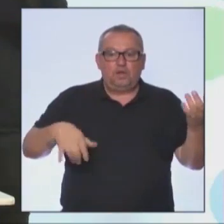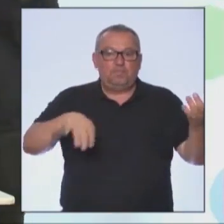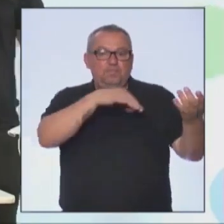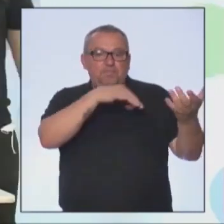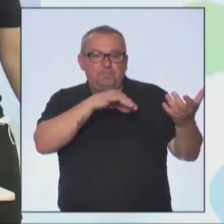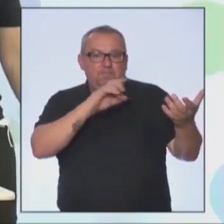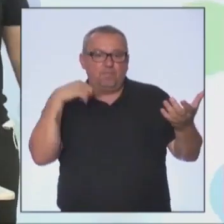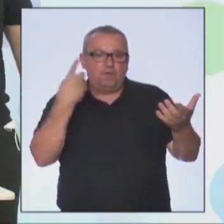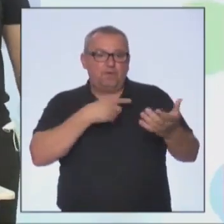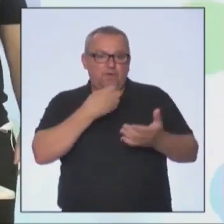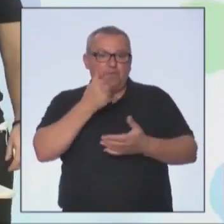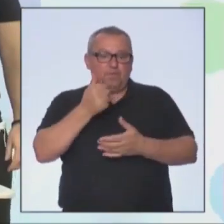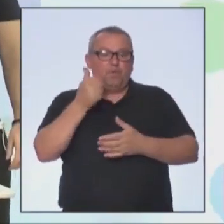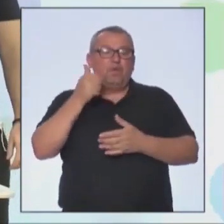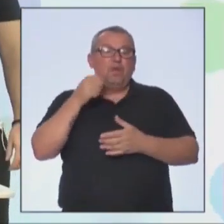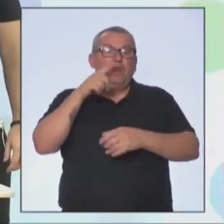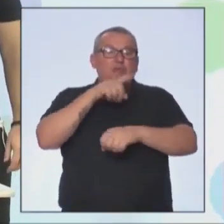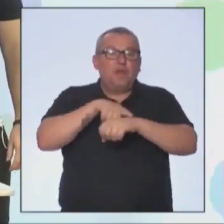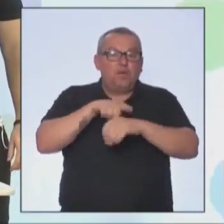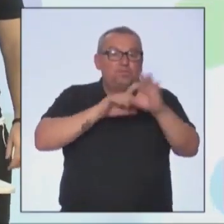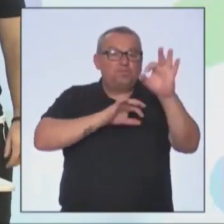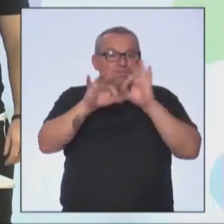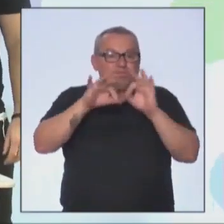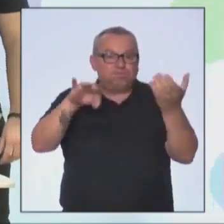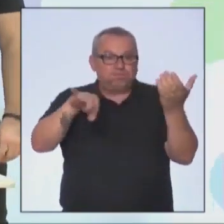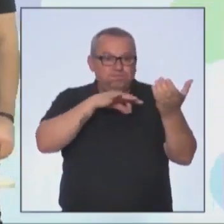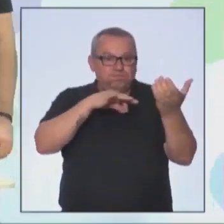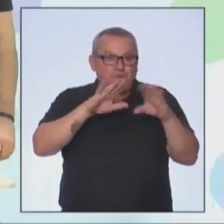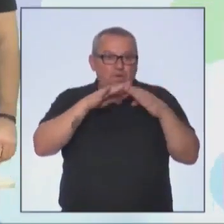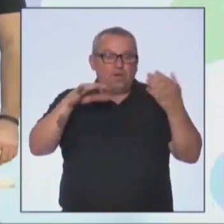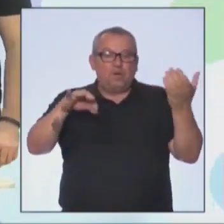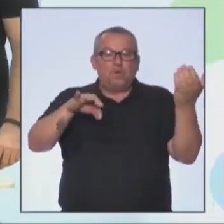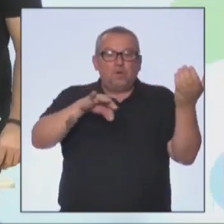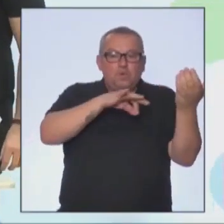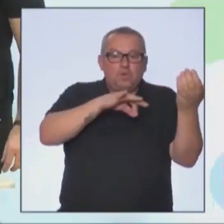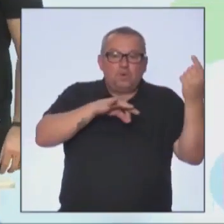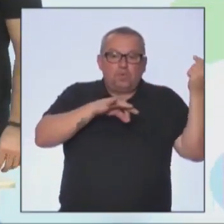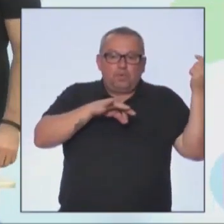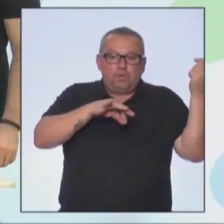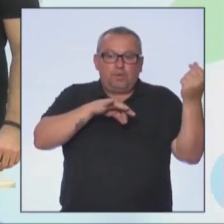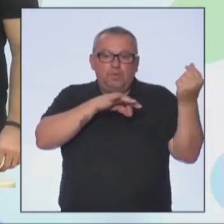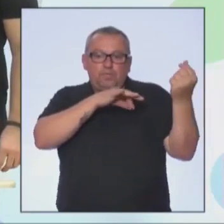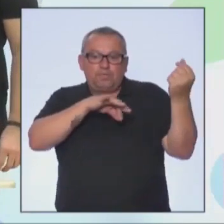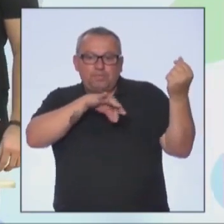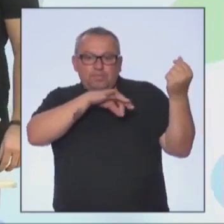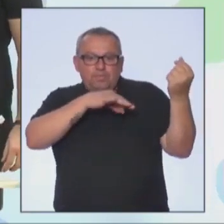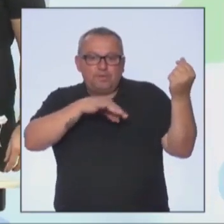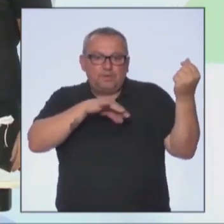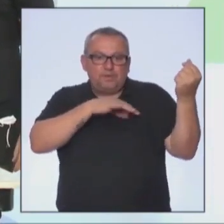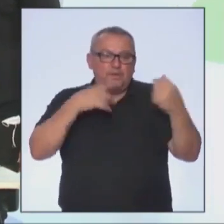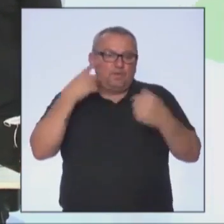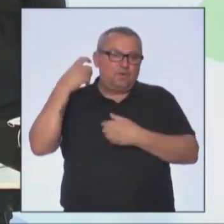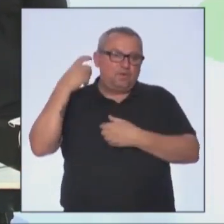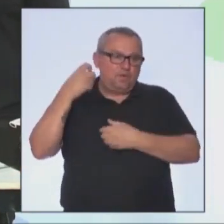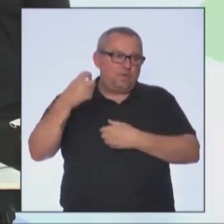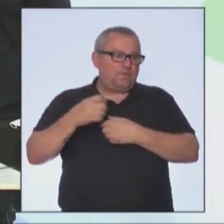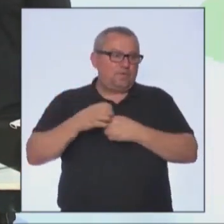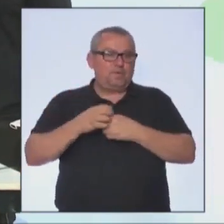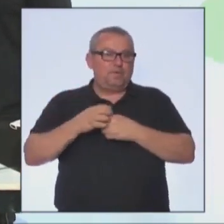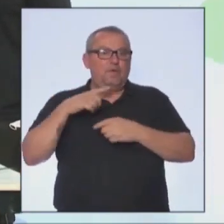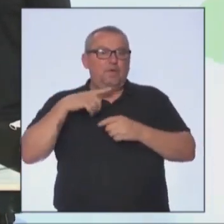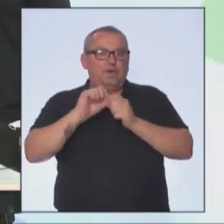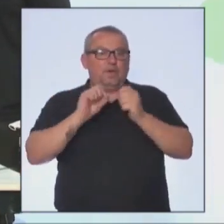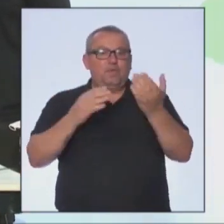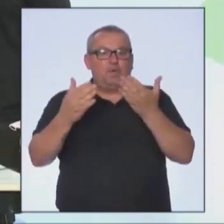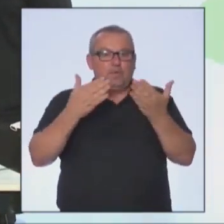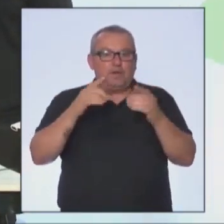Para a gente é bem útil na hora de afinar um instrumento. Então, quando a gente está lá afinando o instrumento, passando o arco no violino, eu quero uma